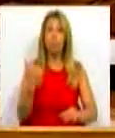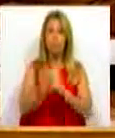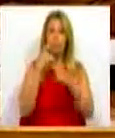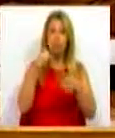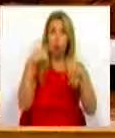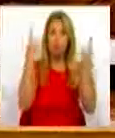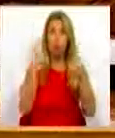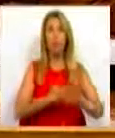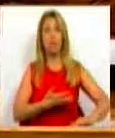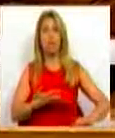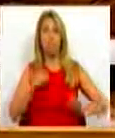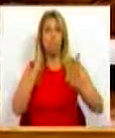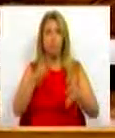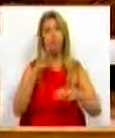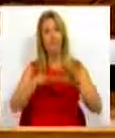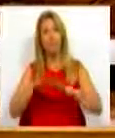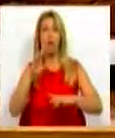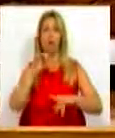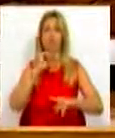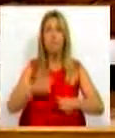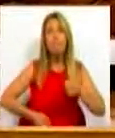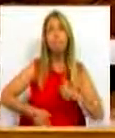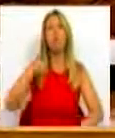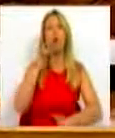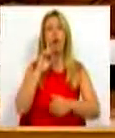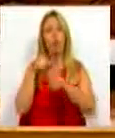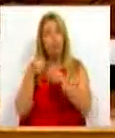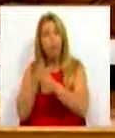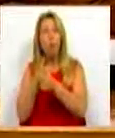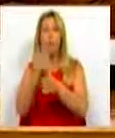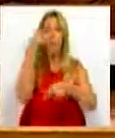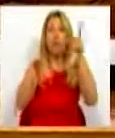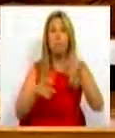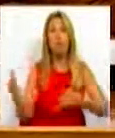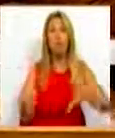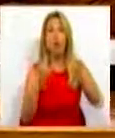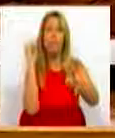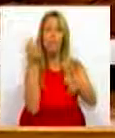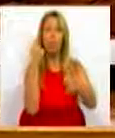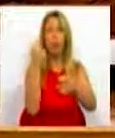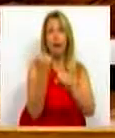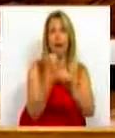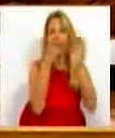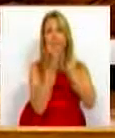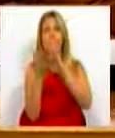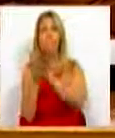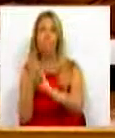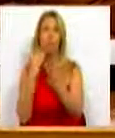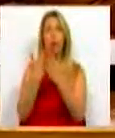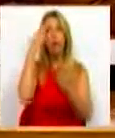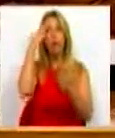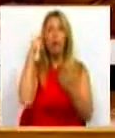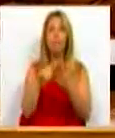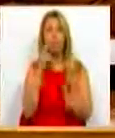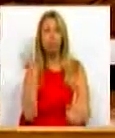mais e melhor para acompanhar as pessoas, para as orientar na procura de emprego, para as capacitar, para lhes dar ferramentas que sejam úteis e que